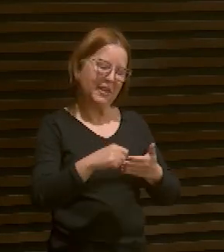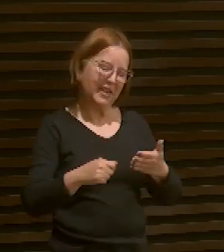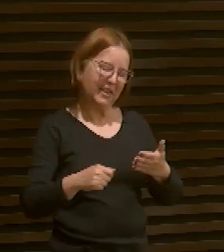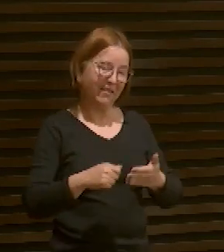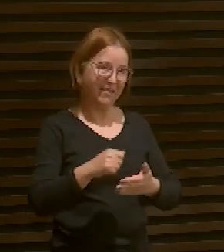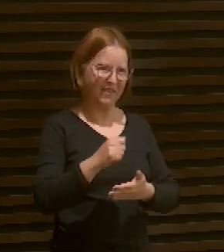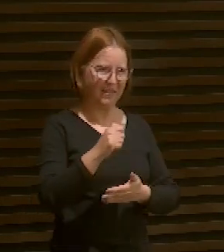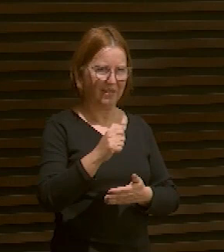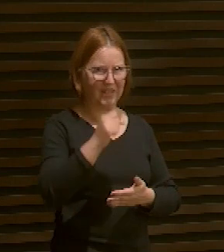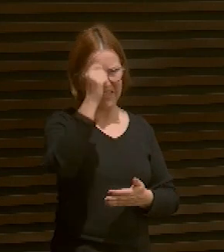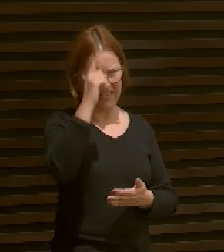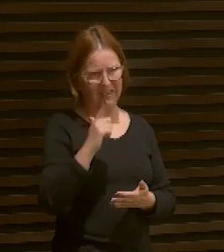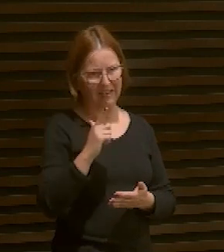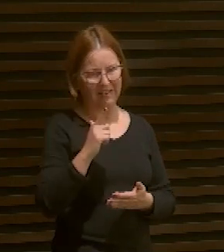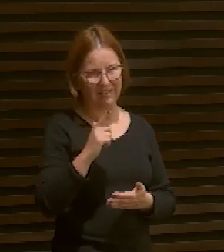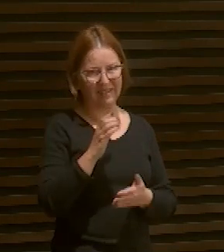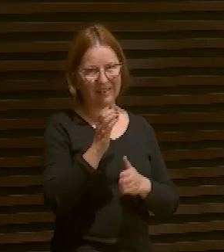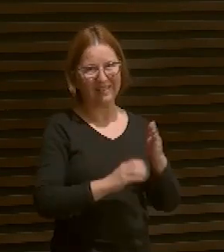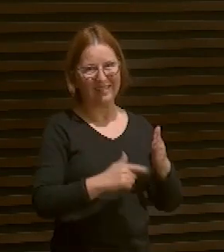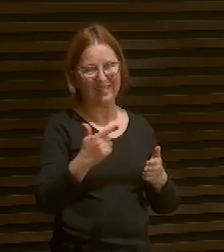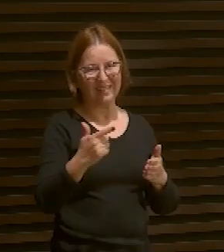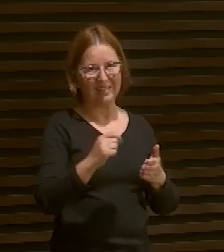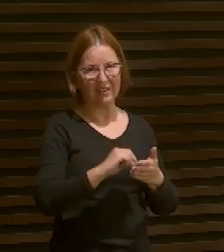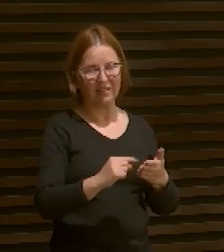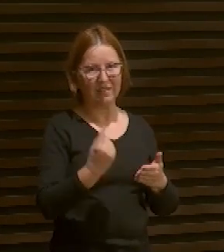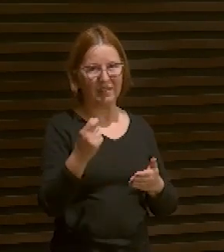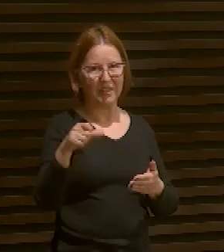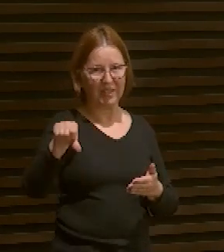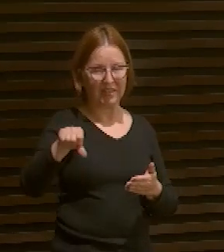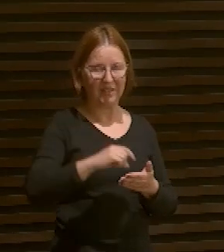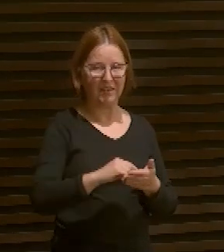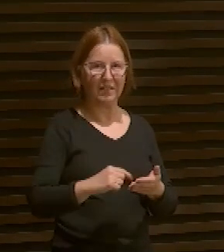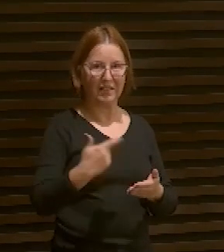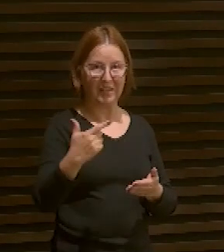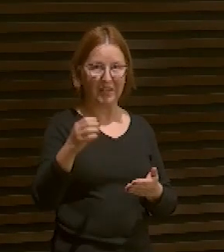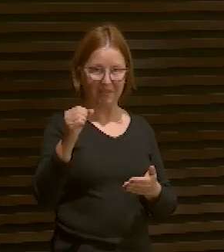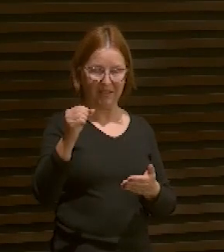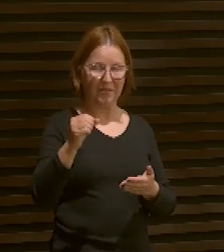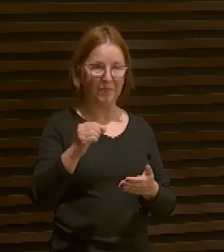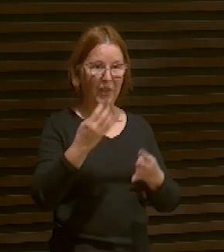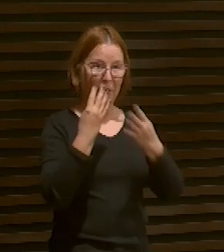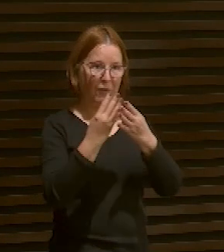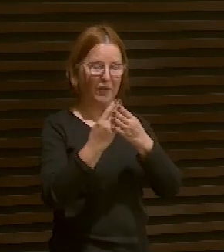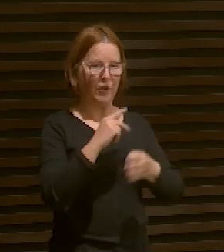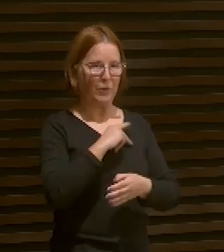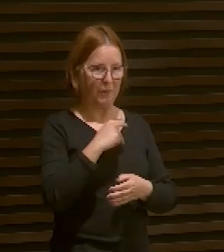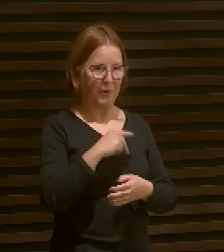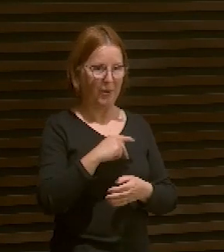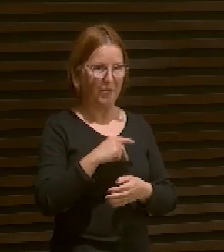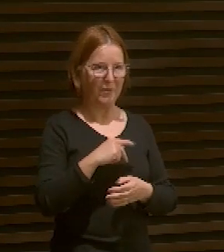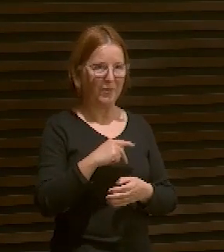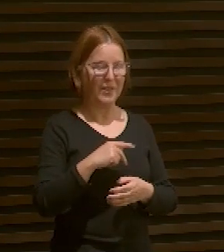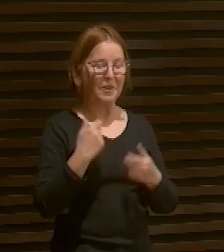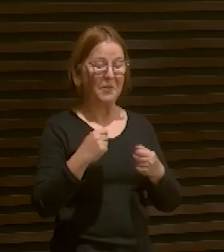a pena repetir. Gálatas 2, 19 e 20. É a confissão de Paulo que deve ser também a minha e a